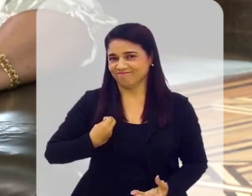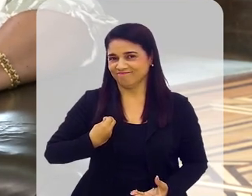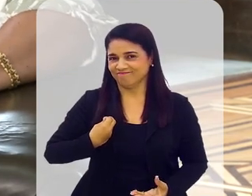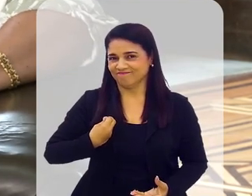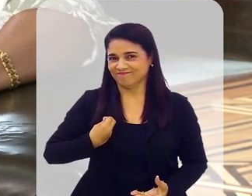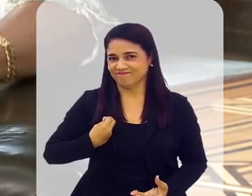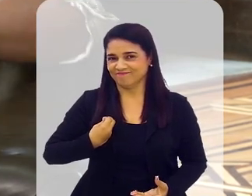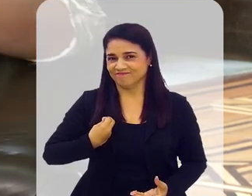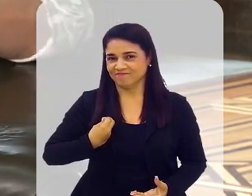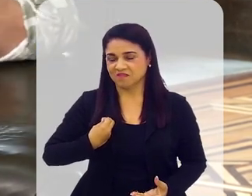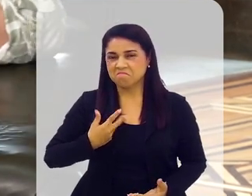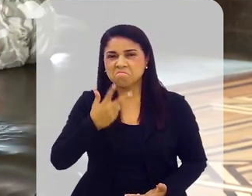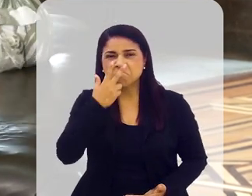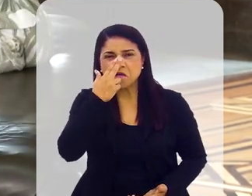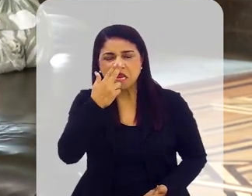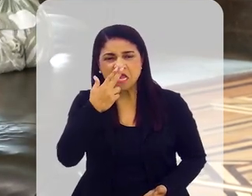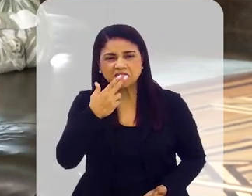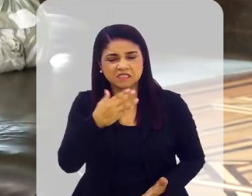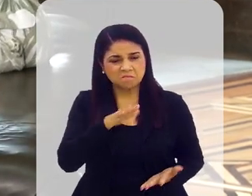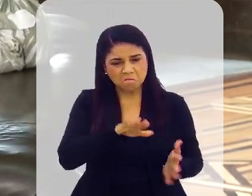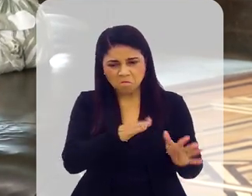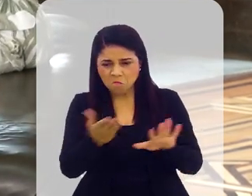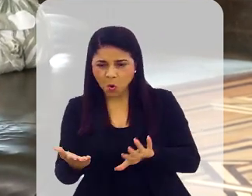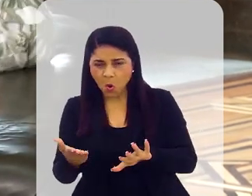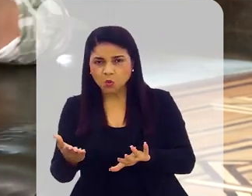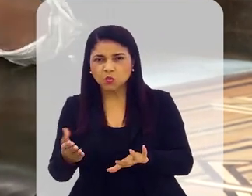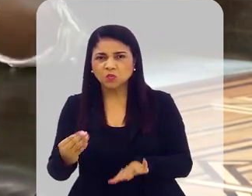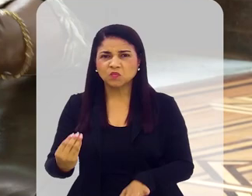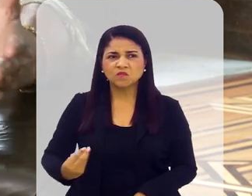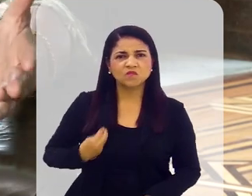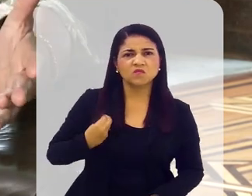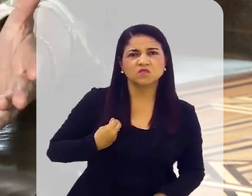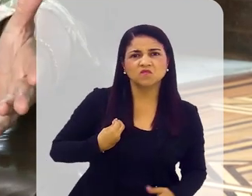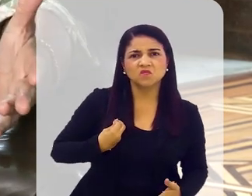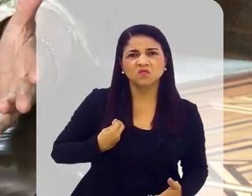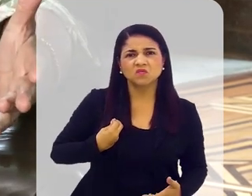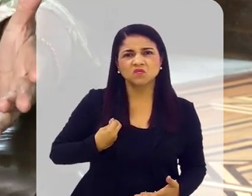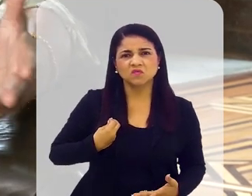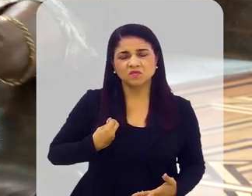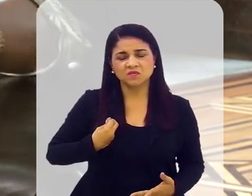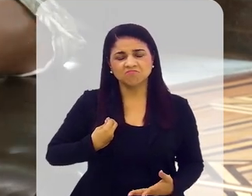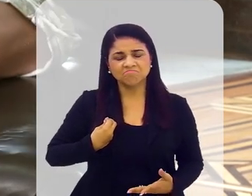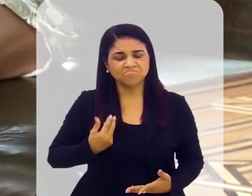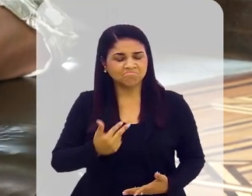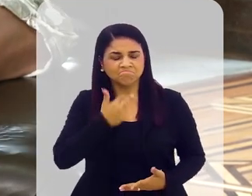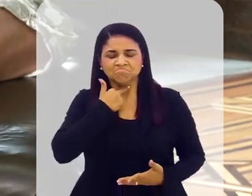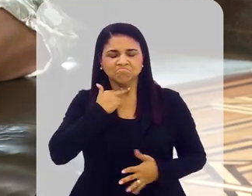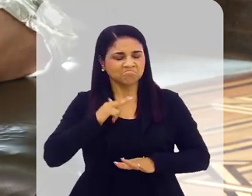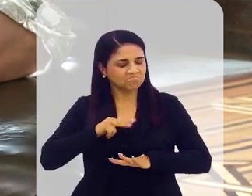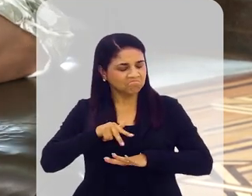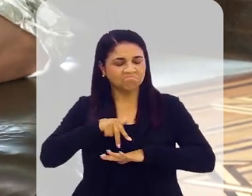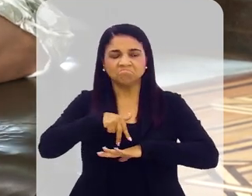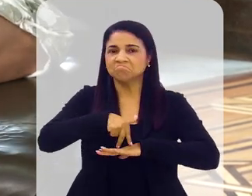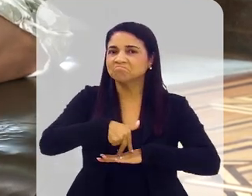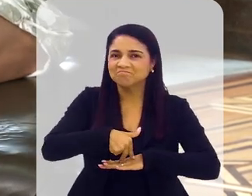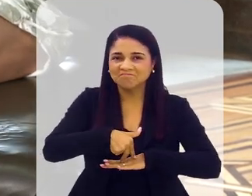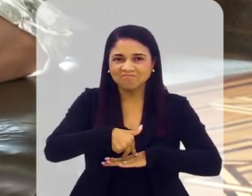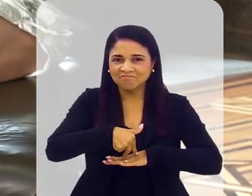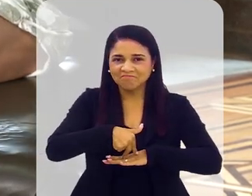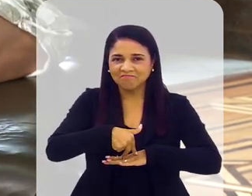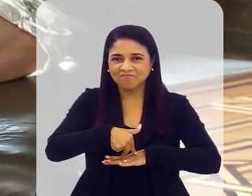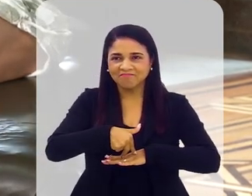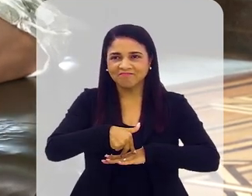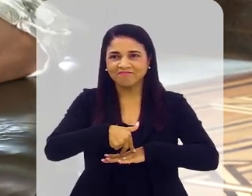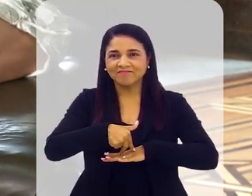Coisa linda, vai. Um vivo morto sem poder me levantar.